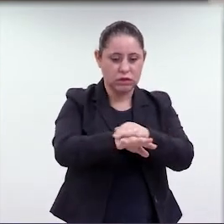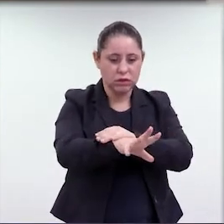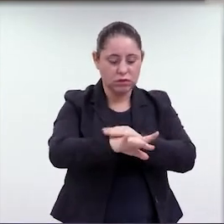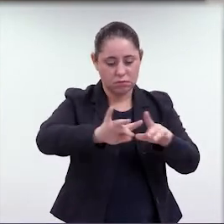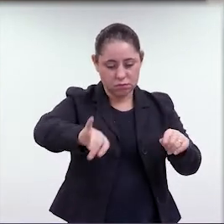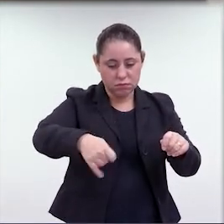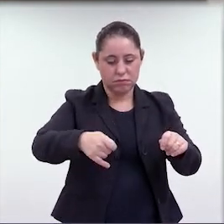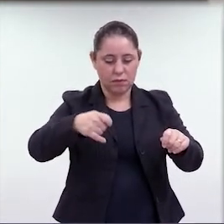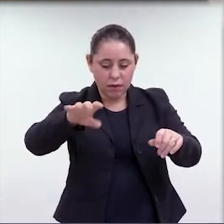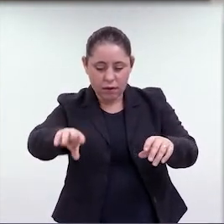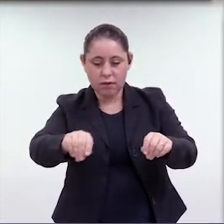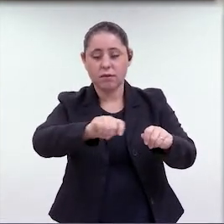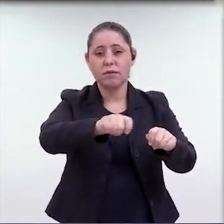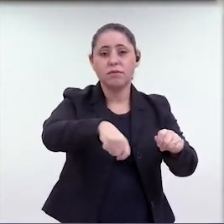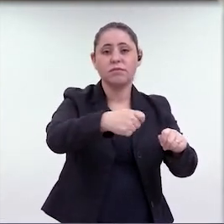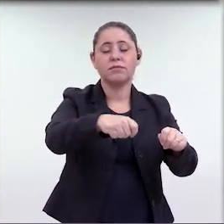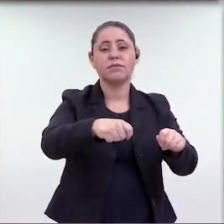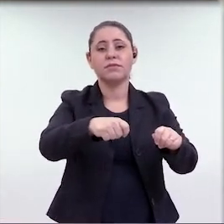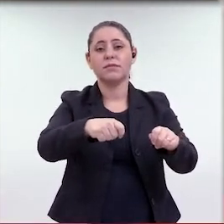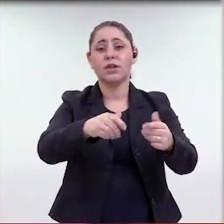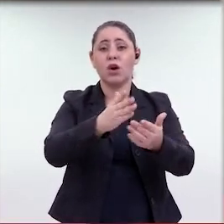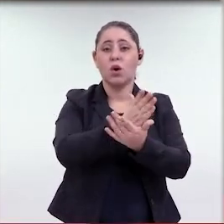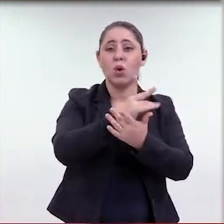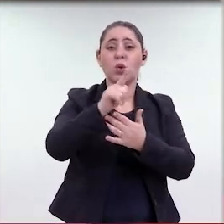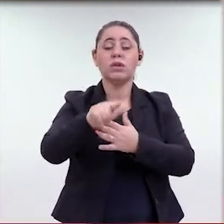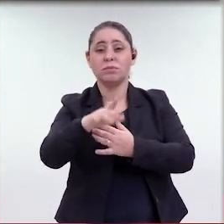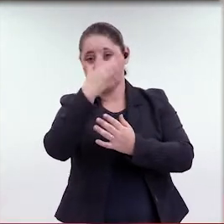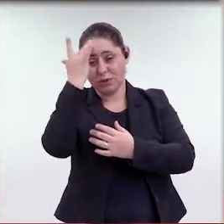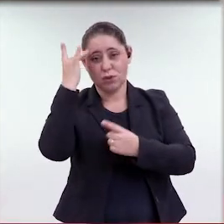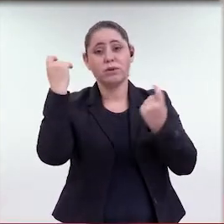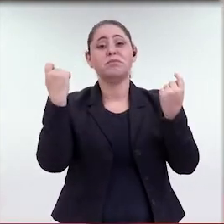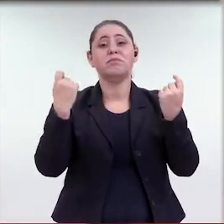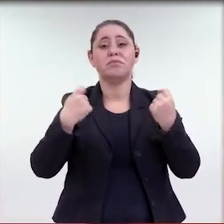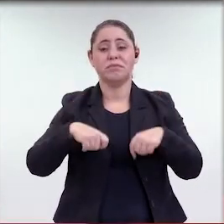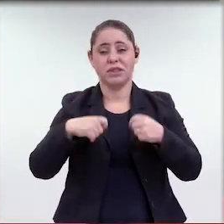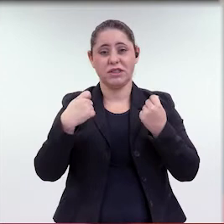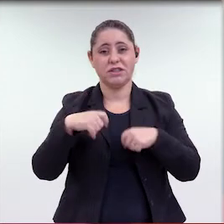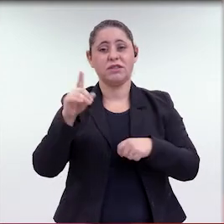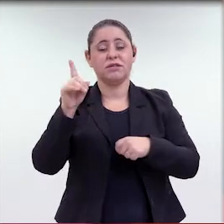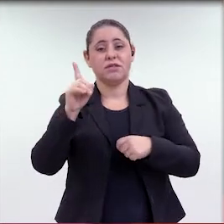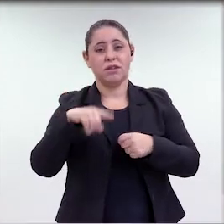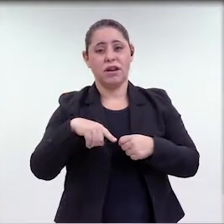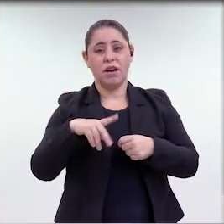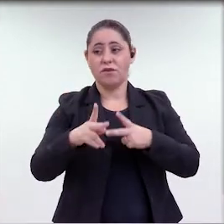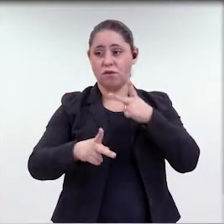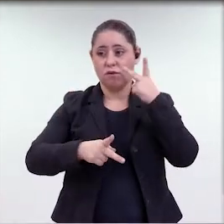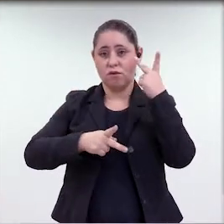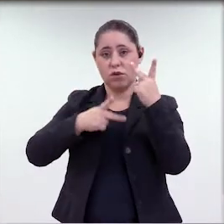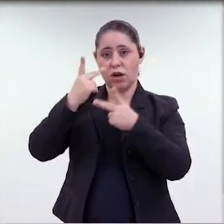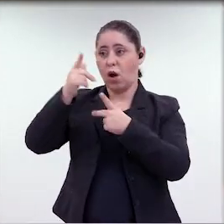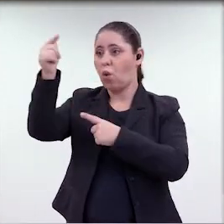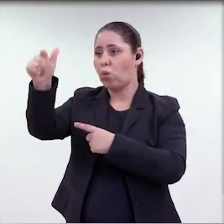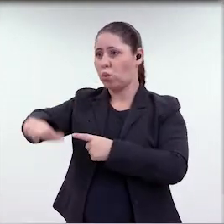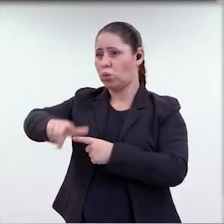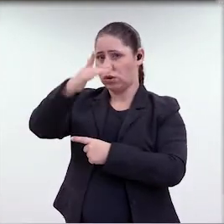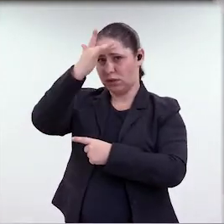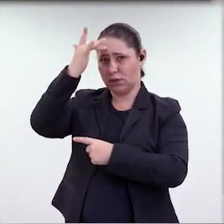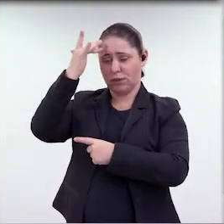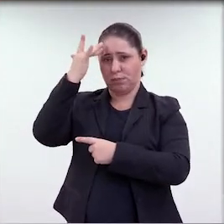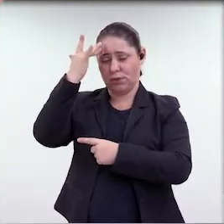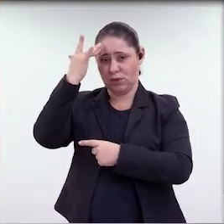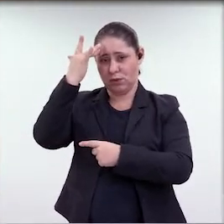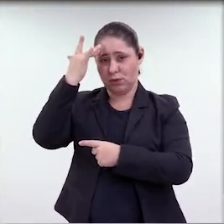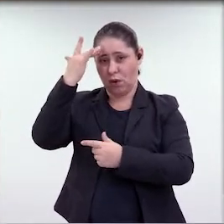tem outros que as pessoas precisam ali falar para uma outra pessoa, um funcionário, ir